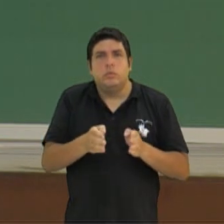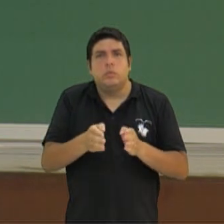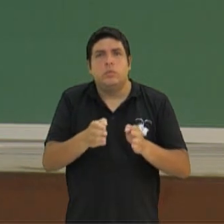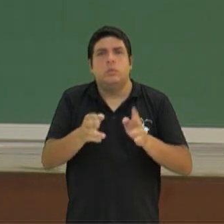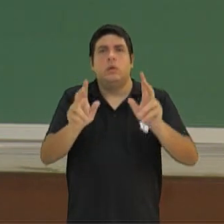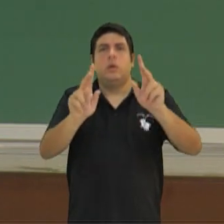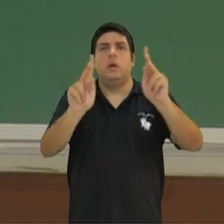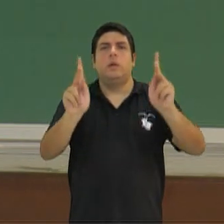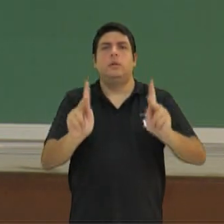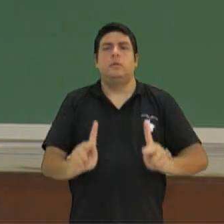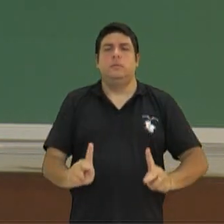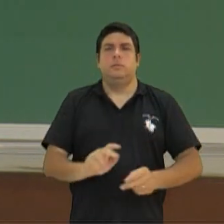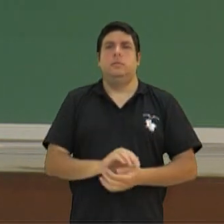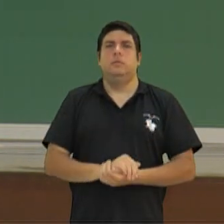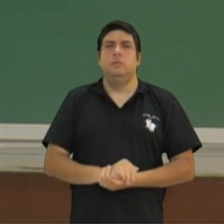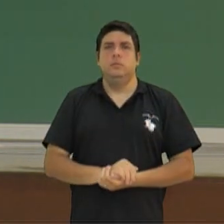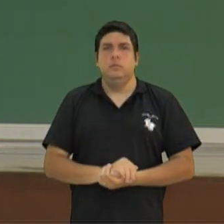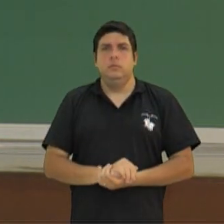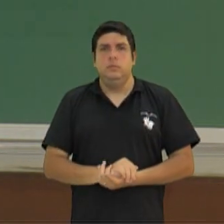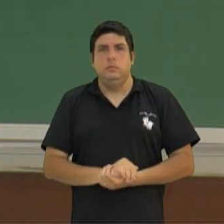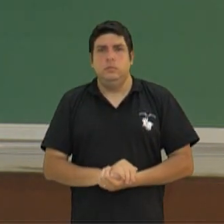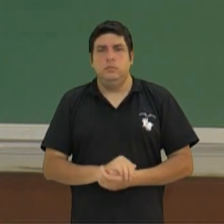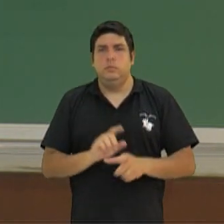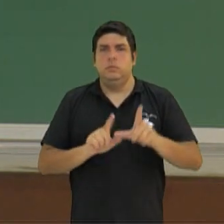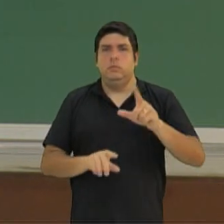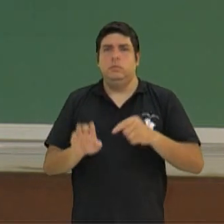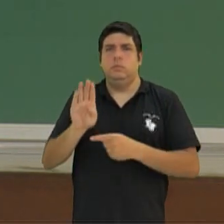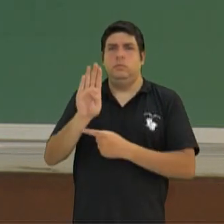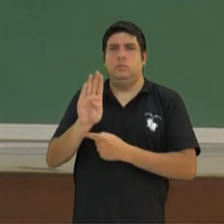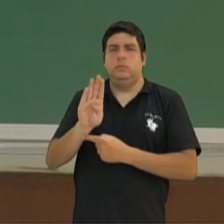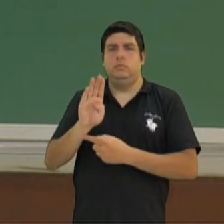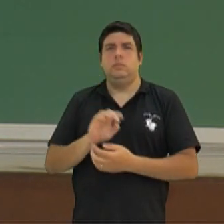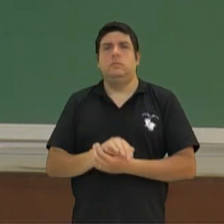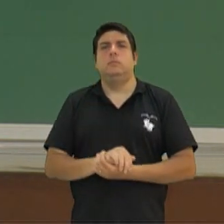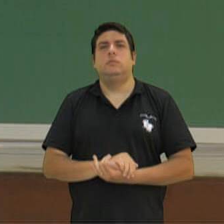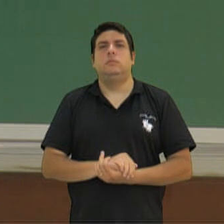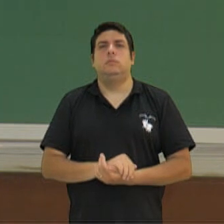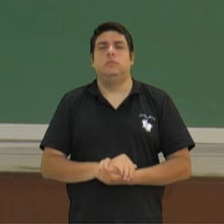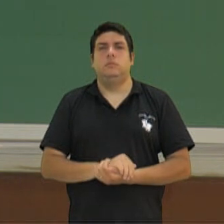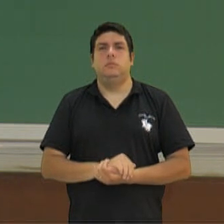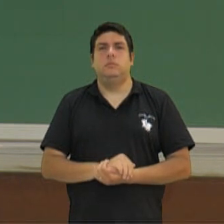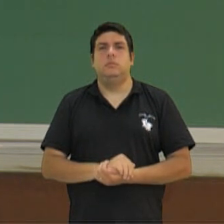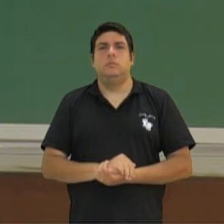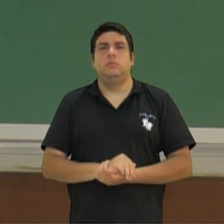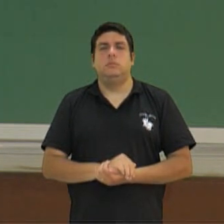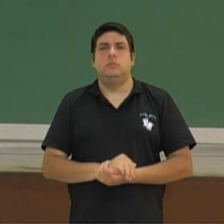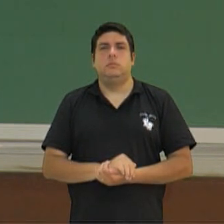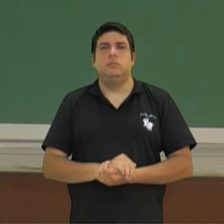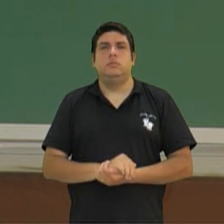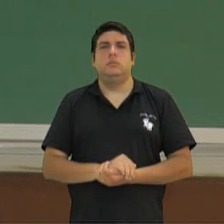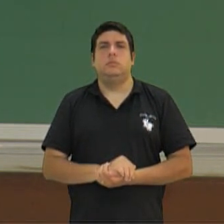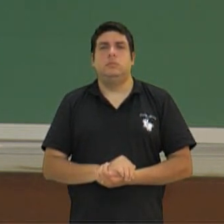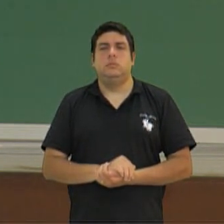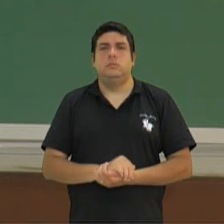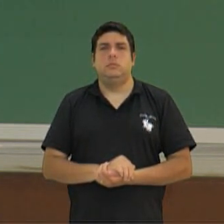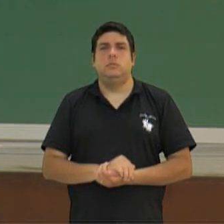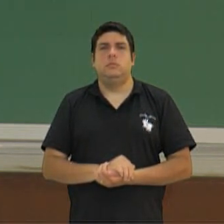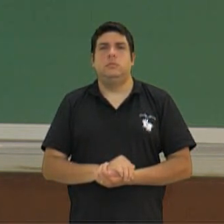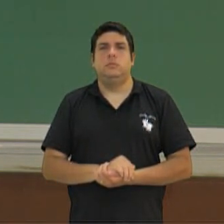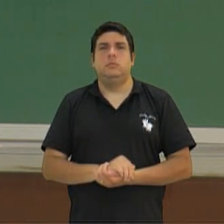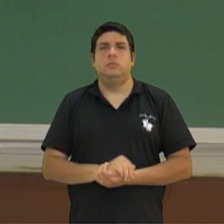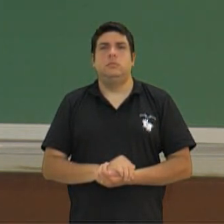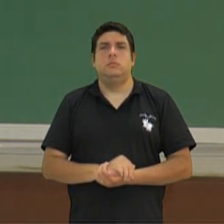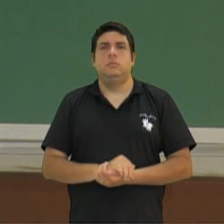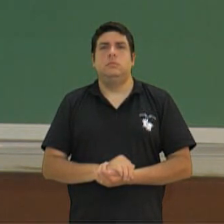vamos assim dizer. B. Coins are thrown inside of it together with wish messages to the